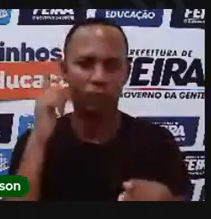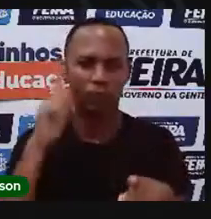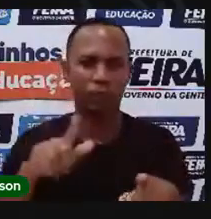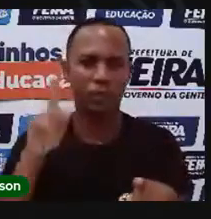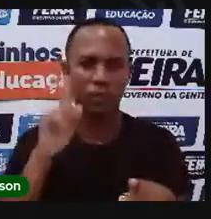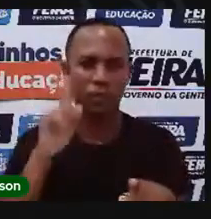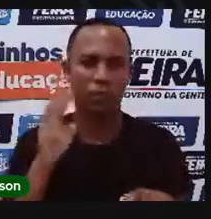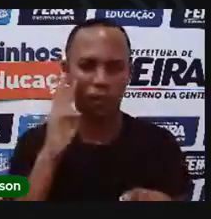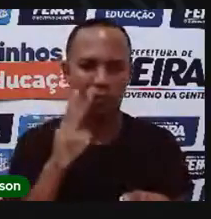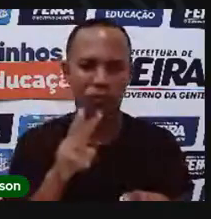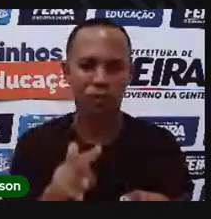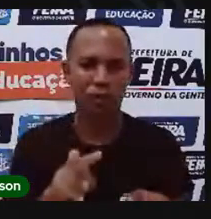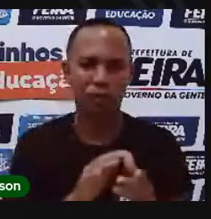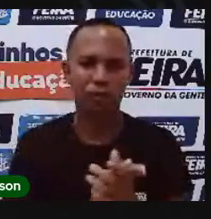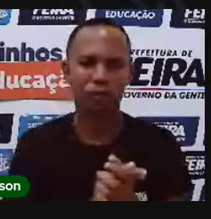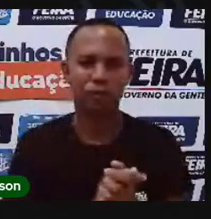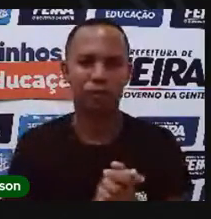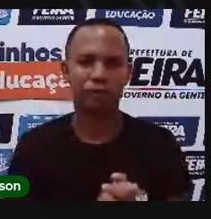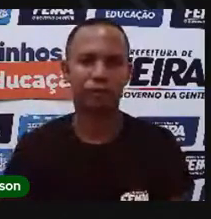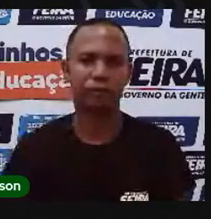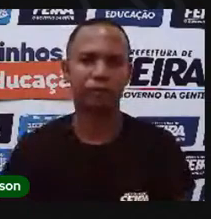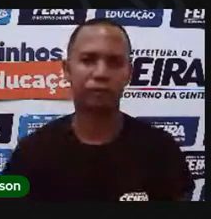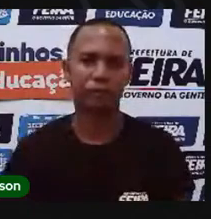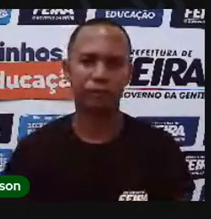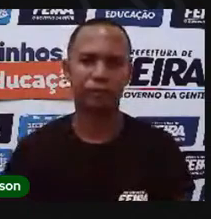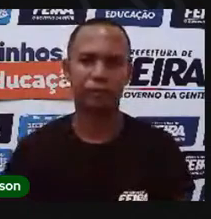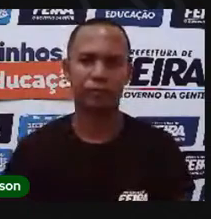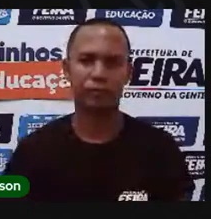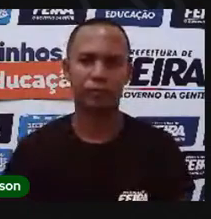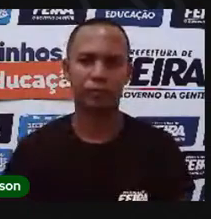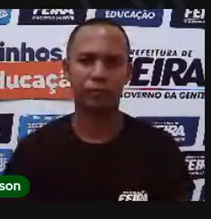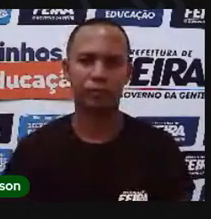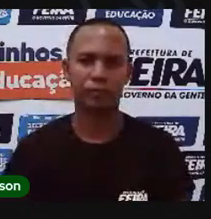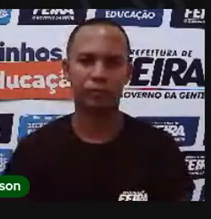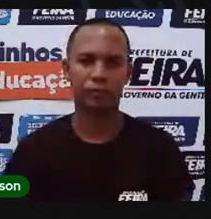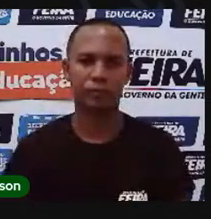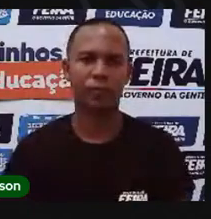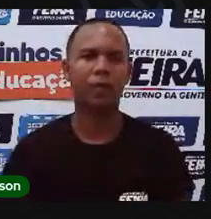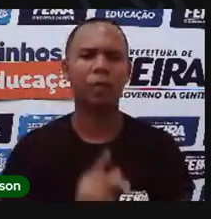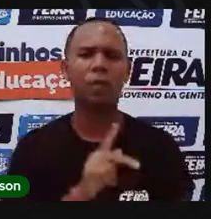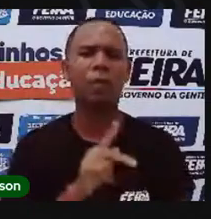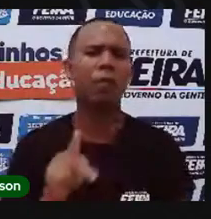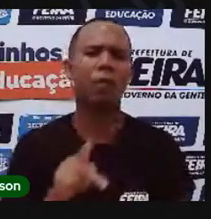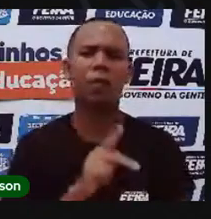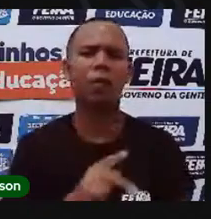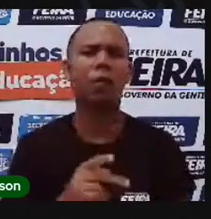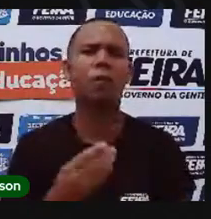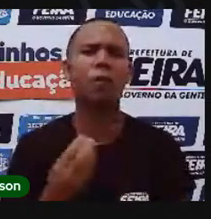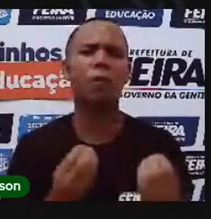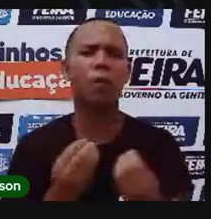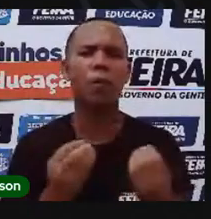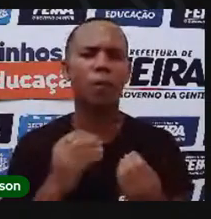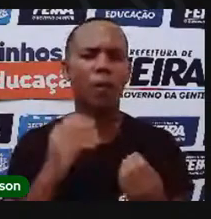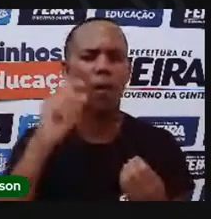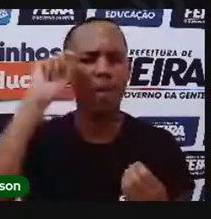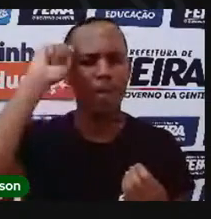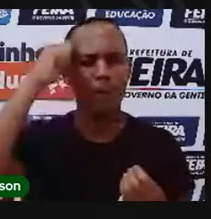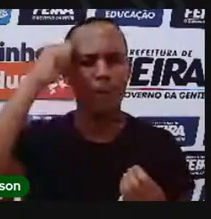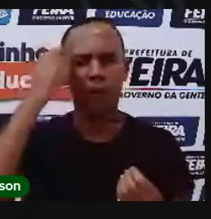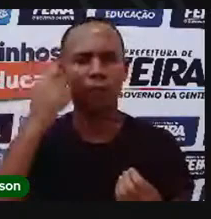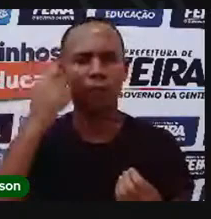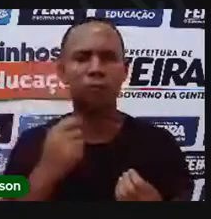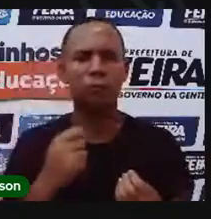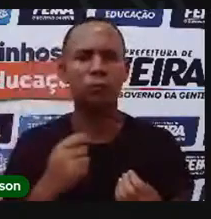visualizar daí direitinho como a Pró tá fazendo? Olha só. Pró, eu não quero fazer em preto porque na minha casa não tem